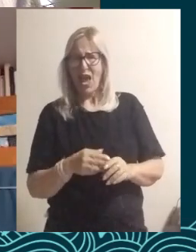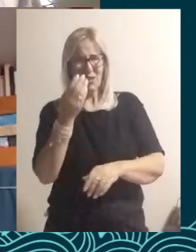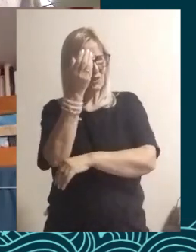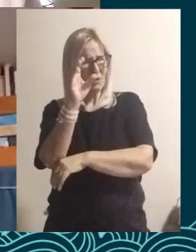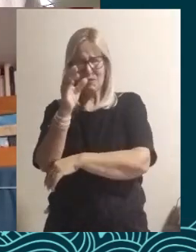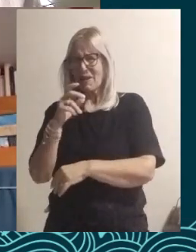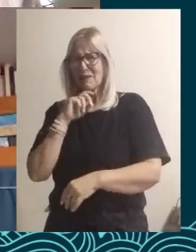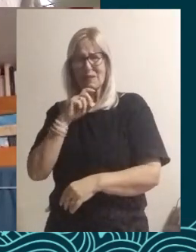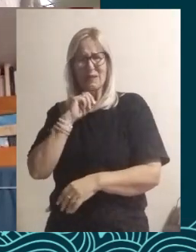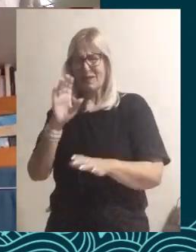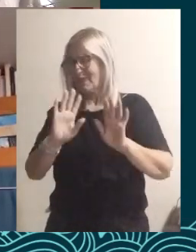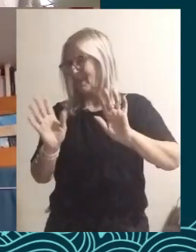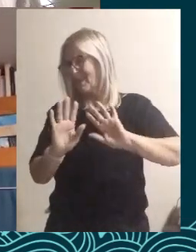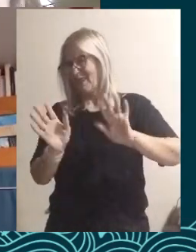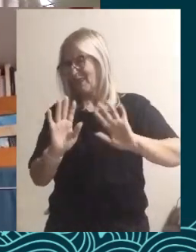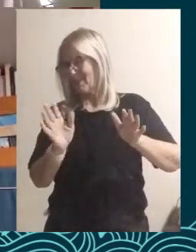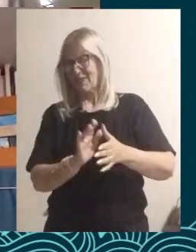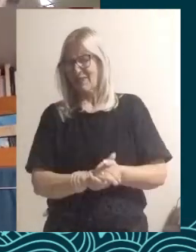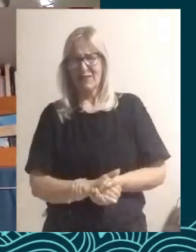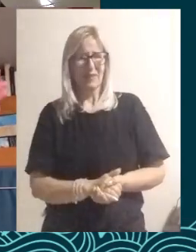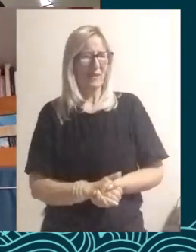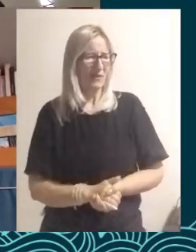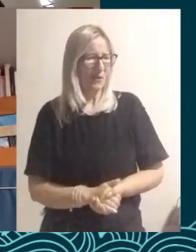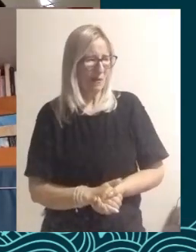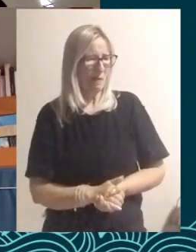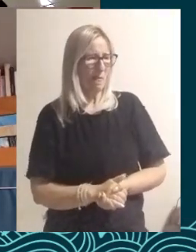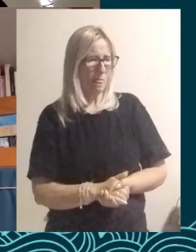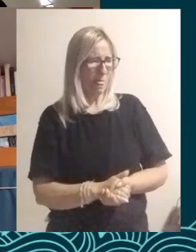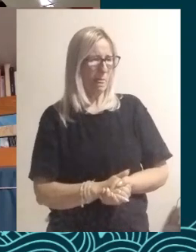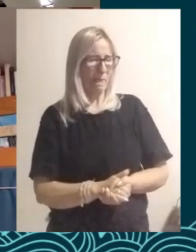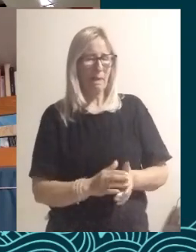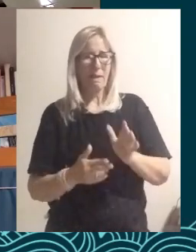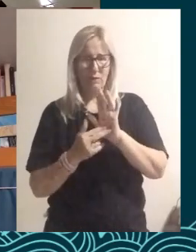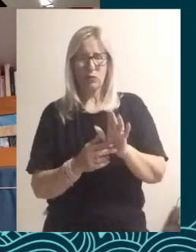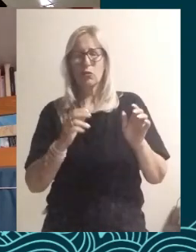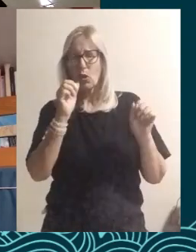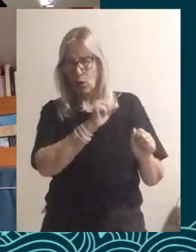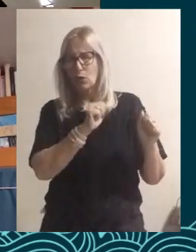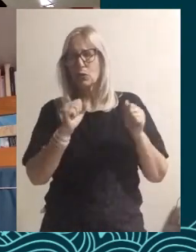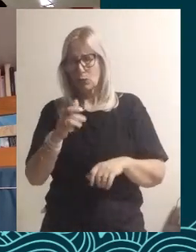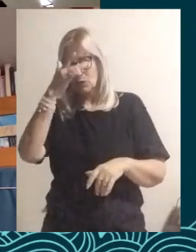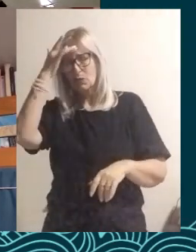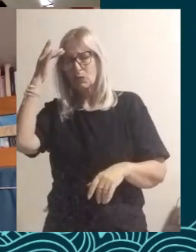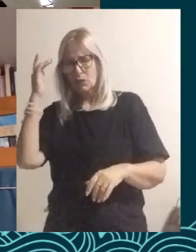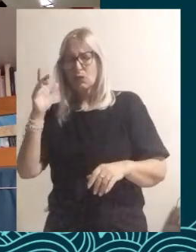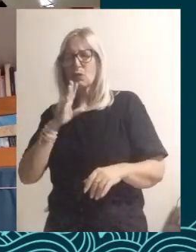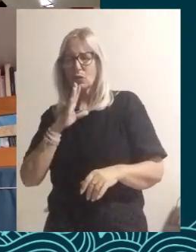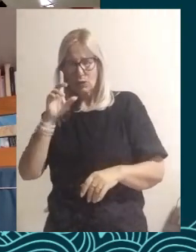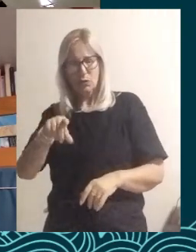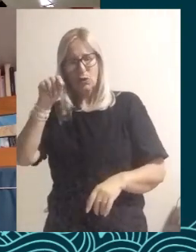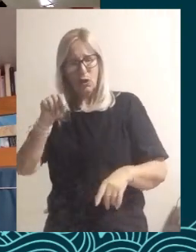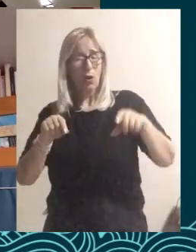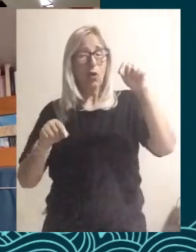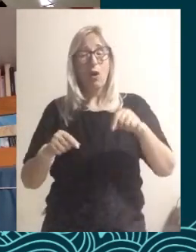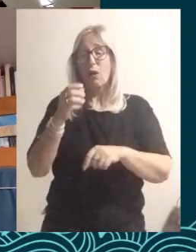Não, imagina, eu não sou farol de ninguém. Eu acho que Não, é um farol ali, cada mas a gente pessoa se que a gente inspira. conhece tem esse poder de